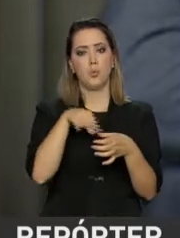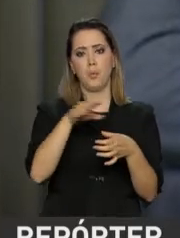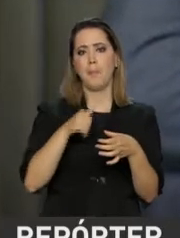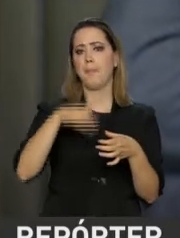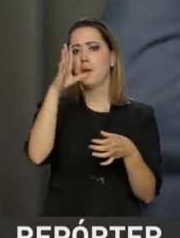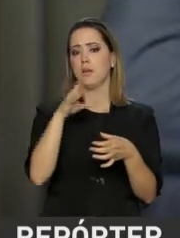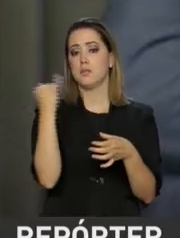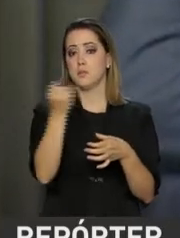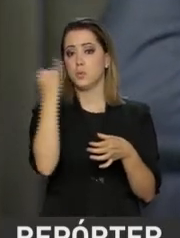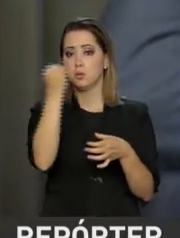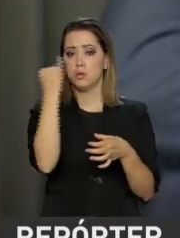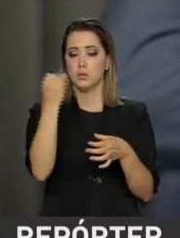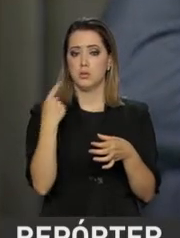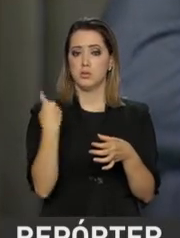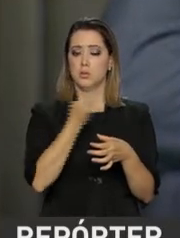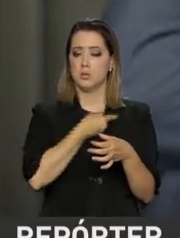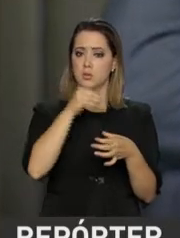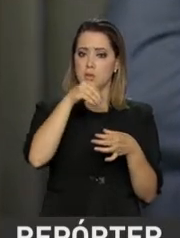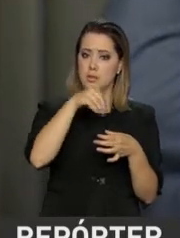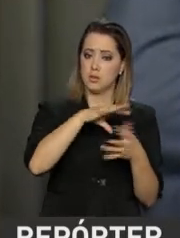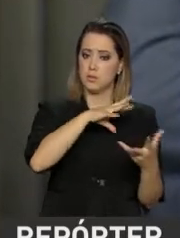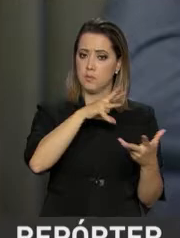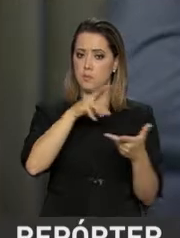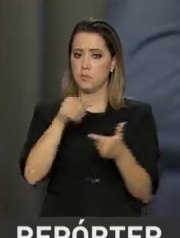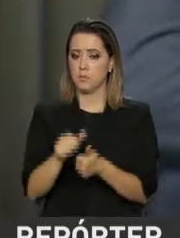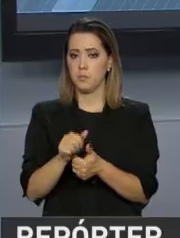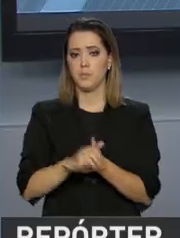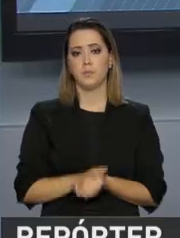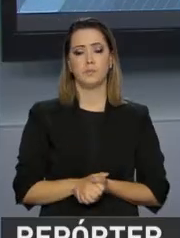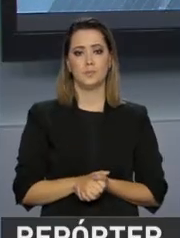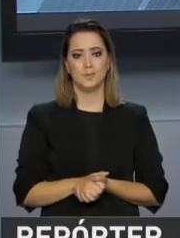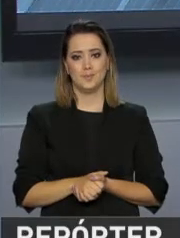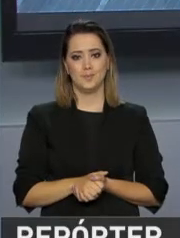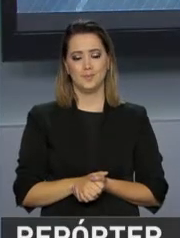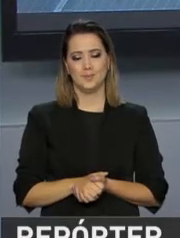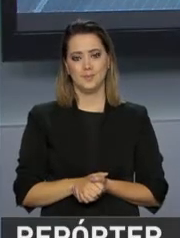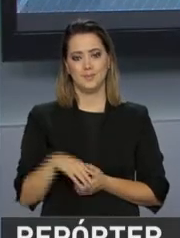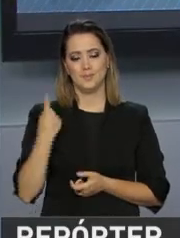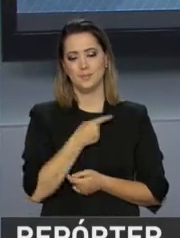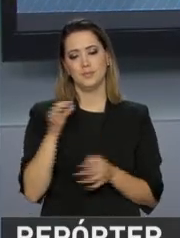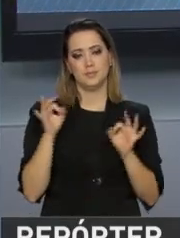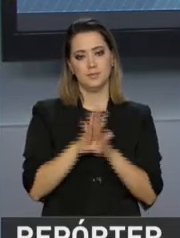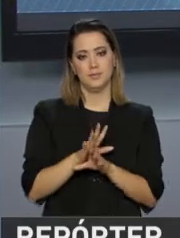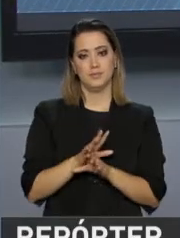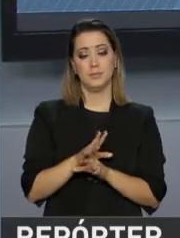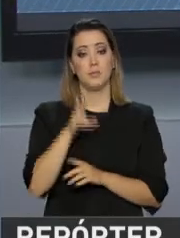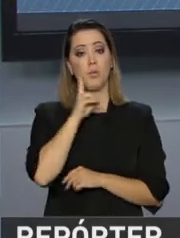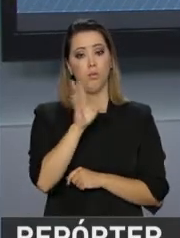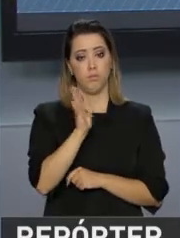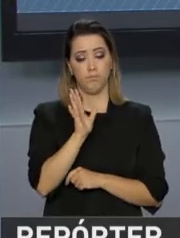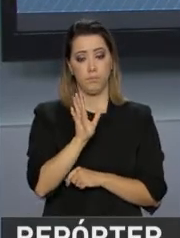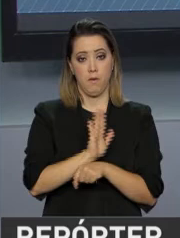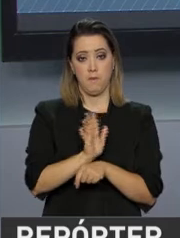maior será a nossa vitalidade ea força externa o repórter nbr fica por aqui e você